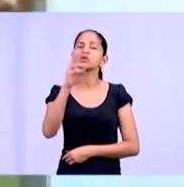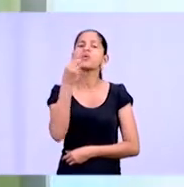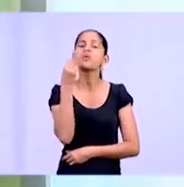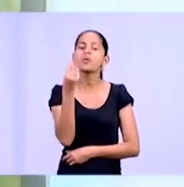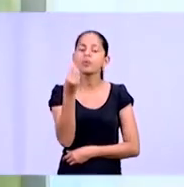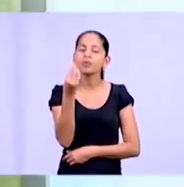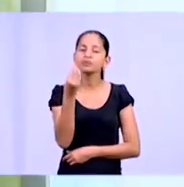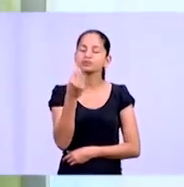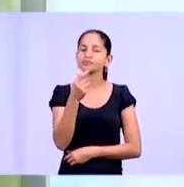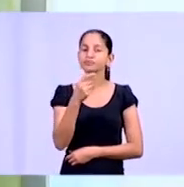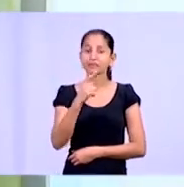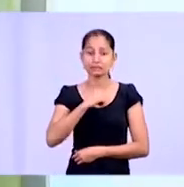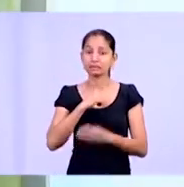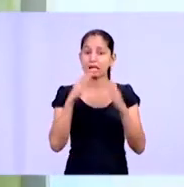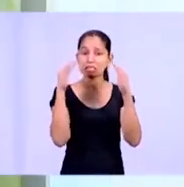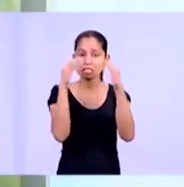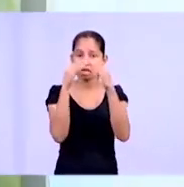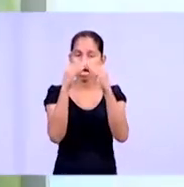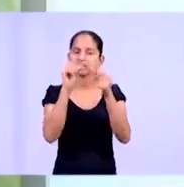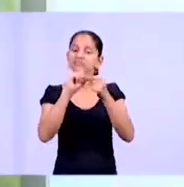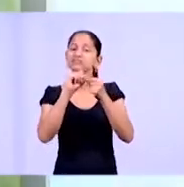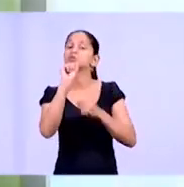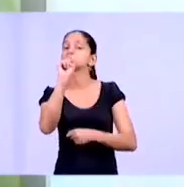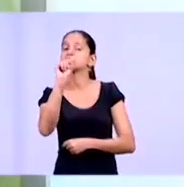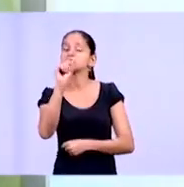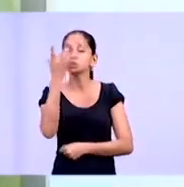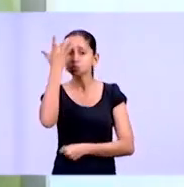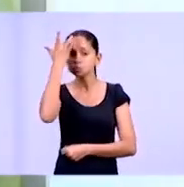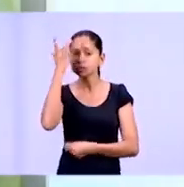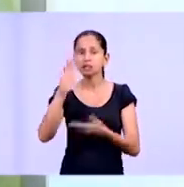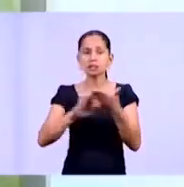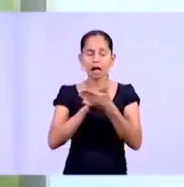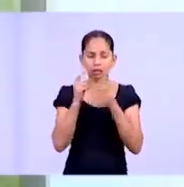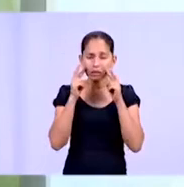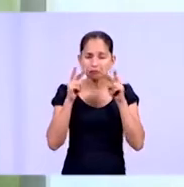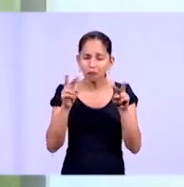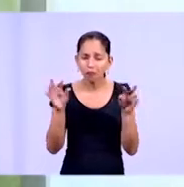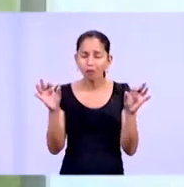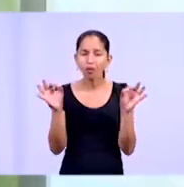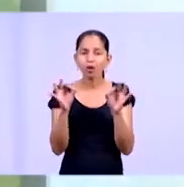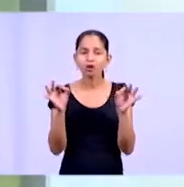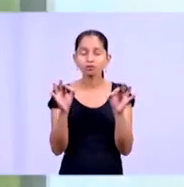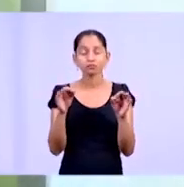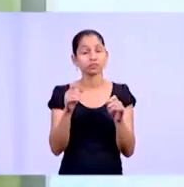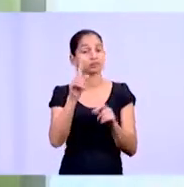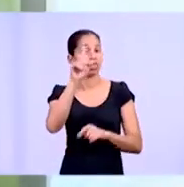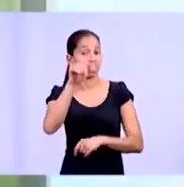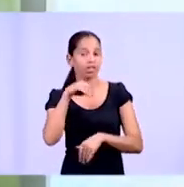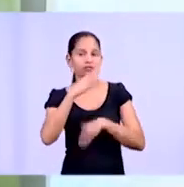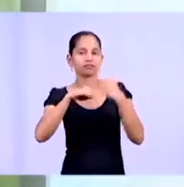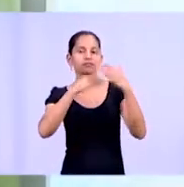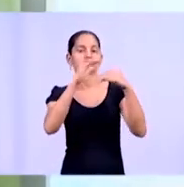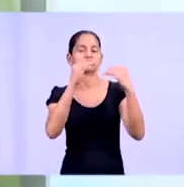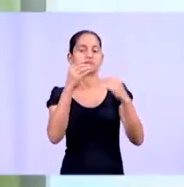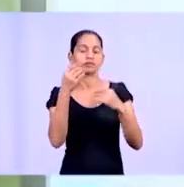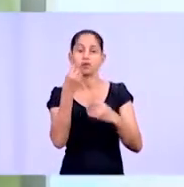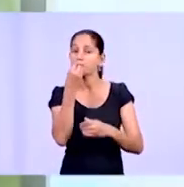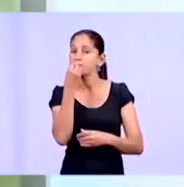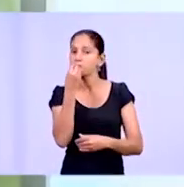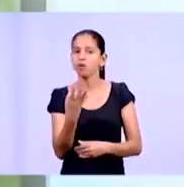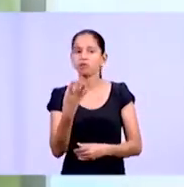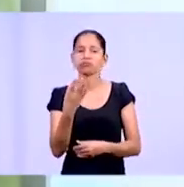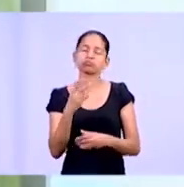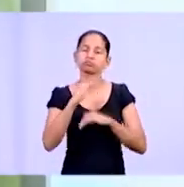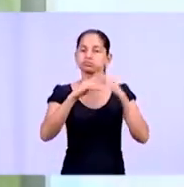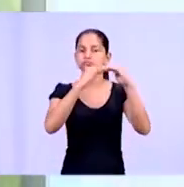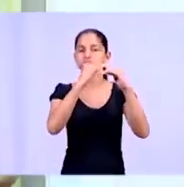como é que eu vou ter um negócio desse em casa? Para que, que serve se eu não consigo nem ver? Mas na época não avança. Na época foi uma revolução esse